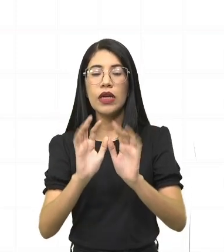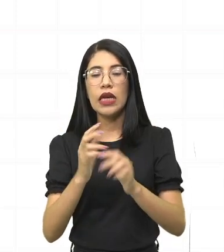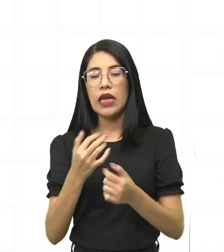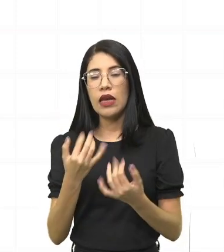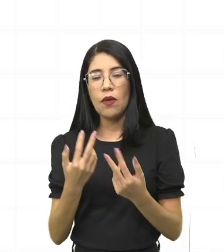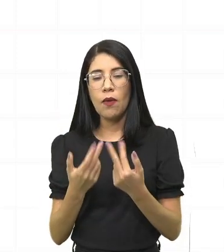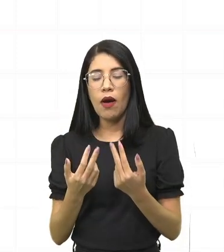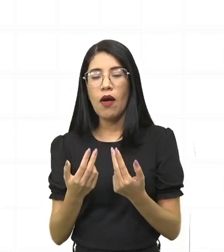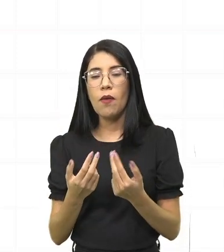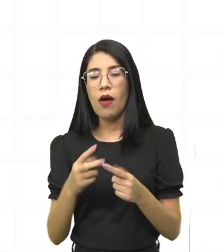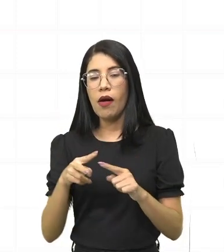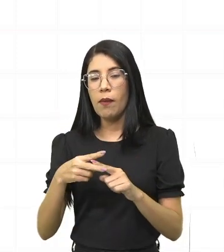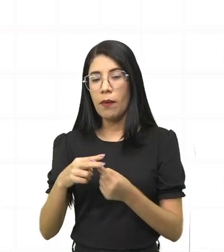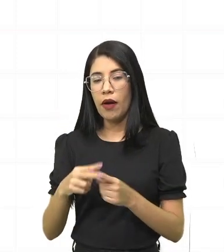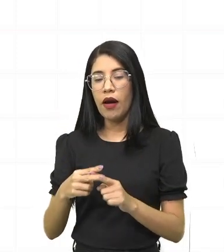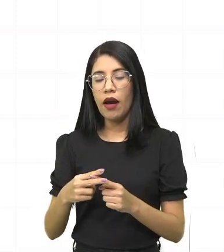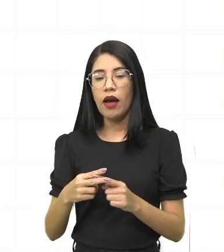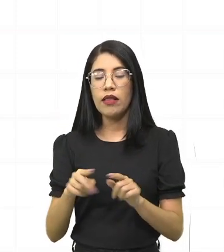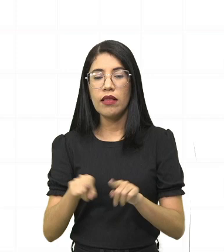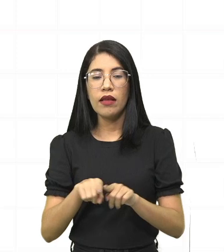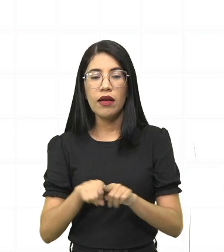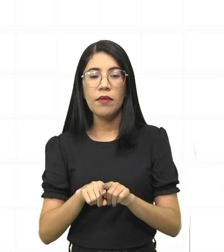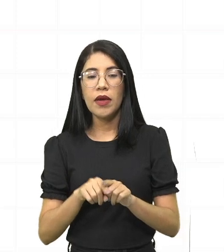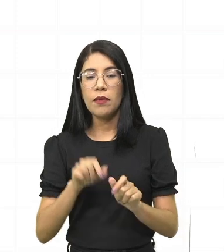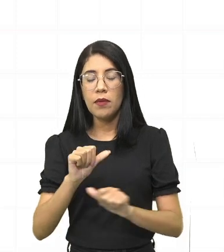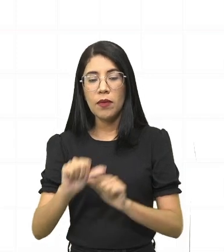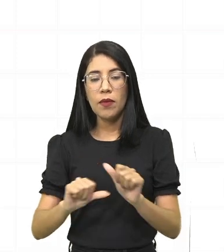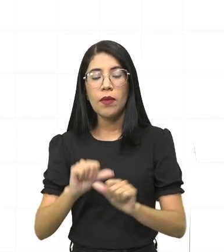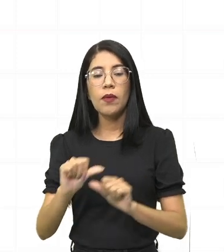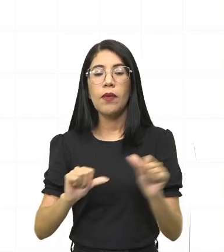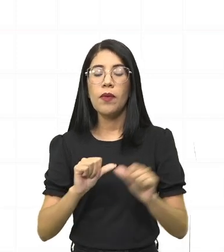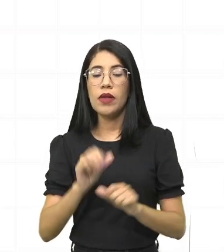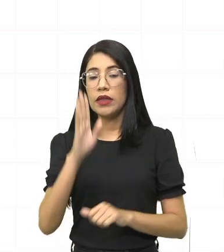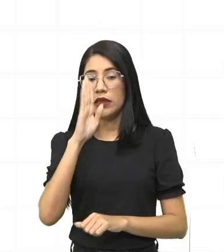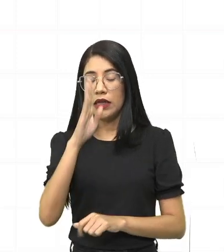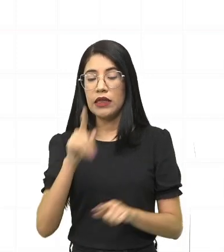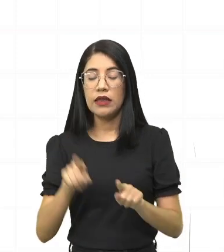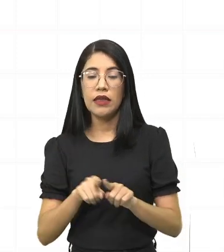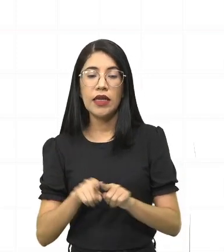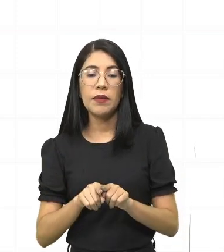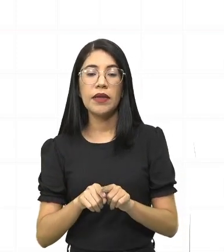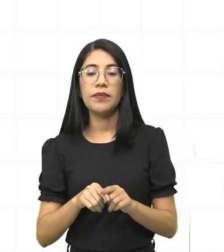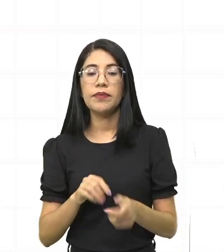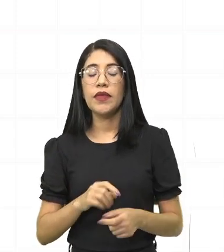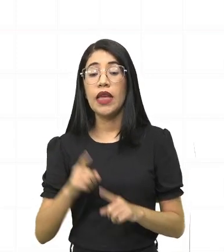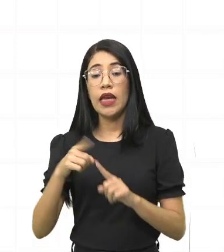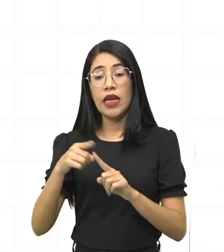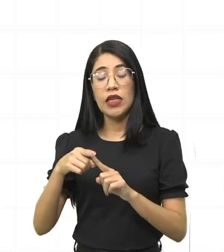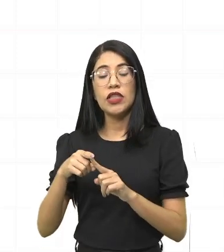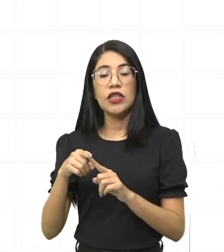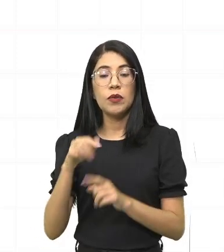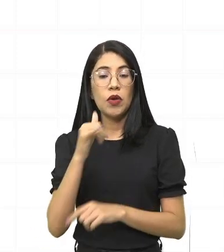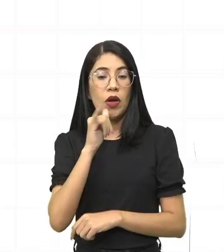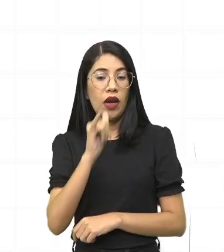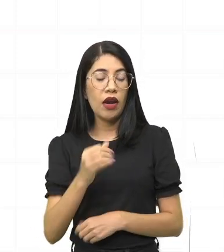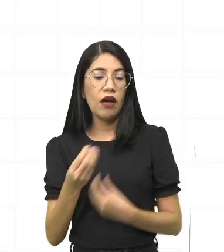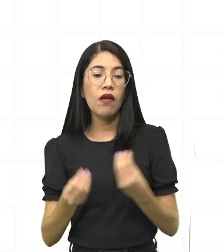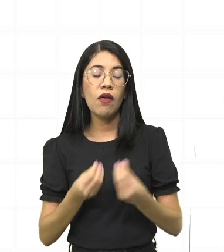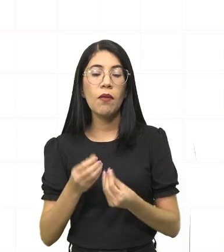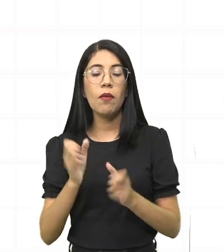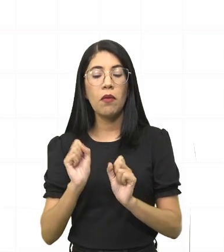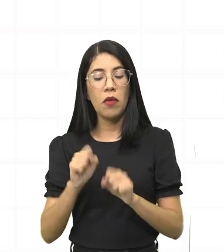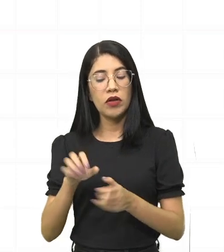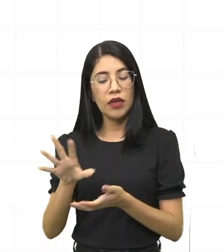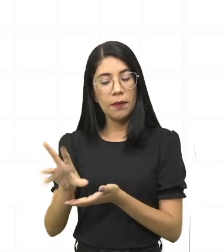de calor, usinas de vapor ou sistemas de troca direta. A energia geotérmica, ela pode ser capturada